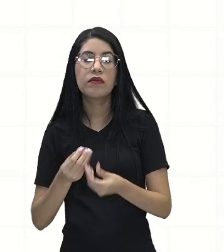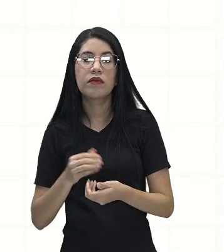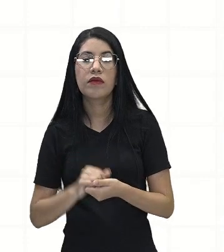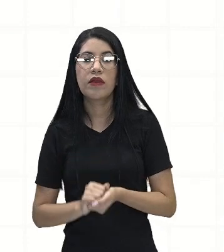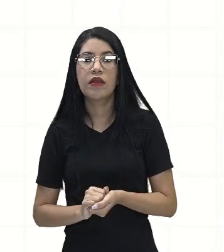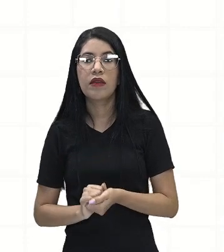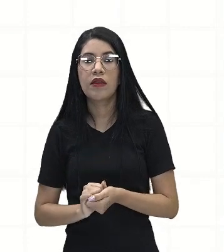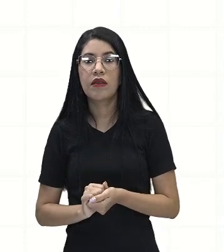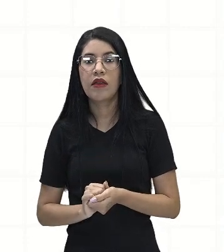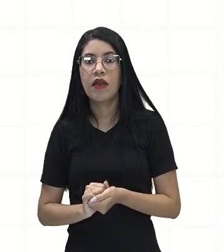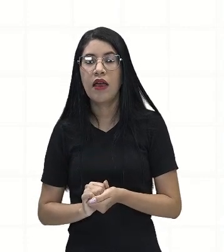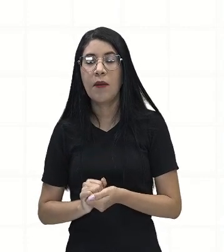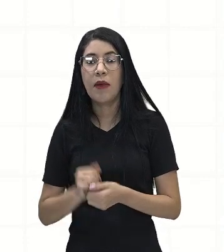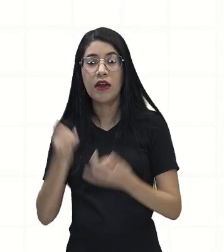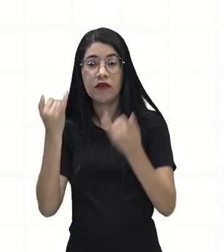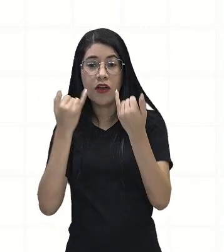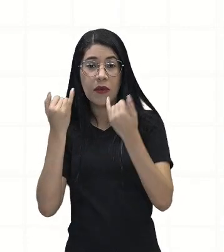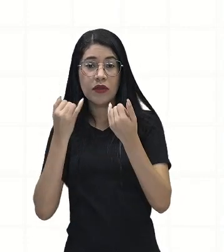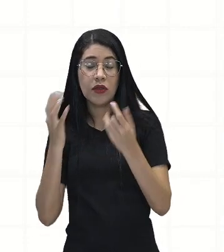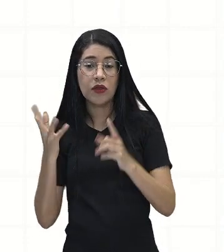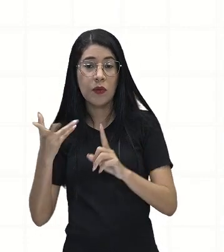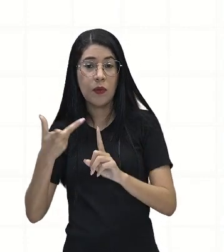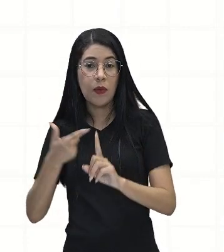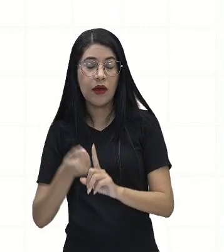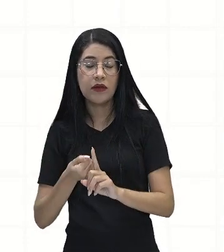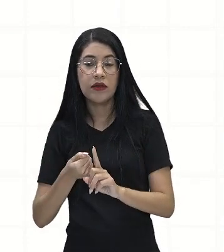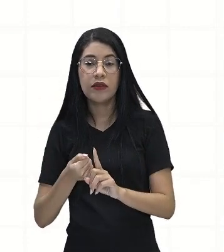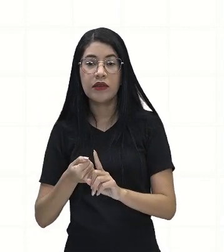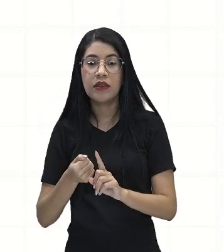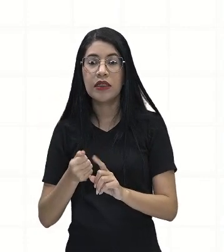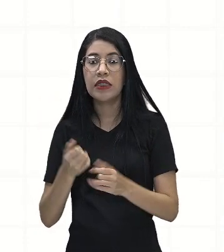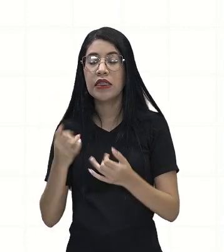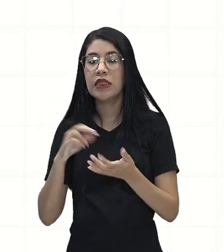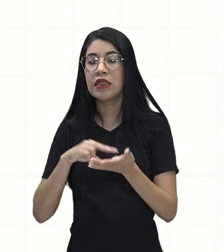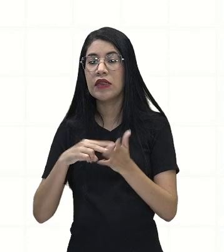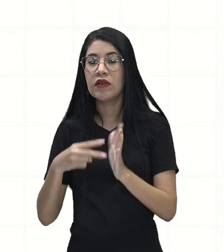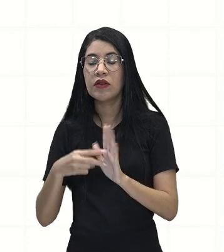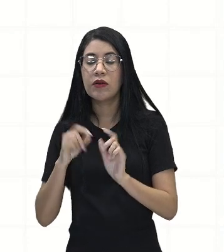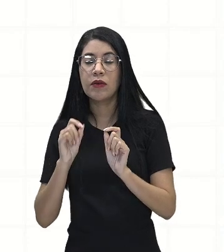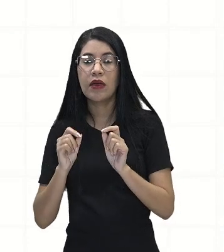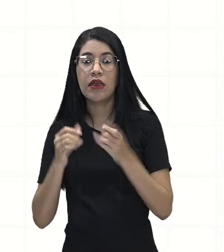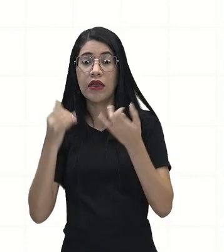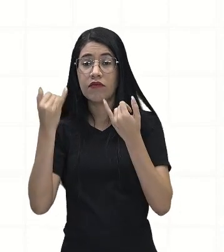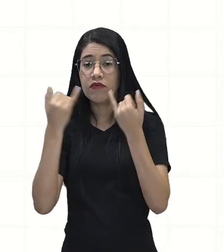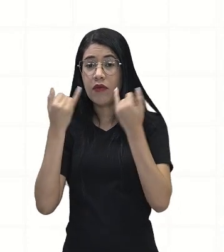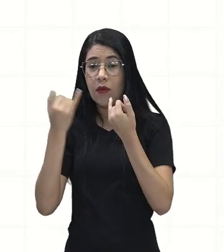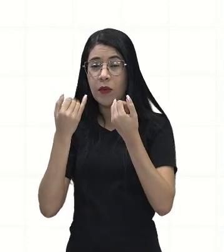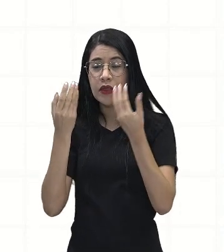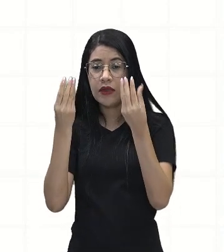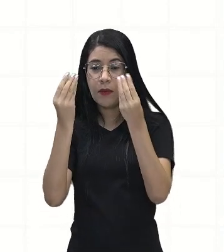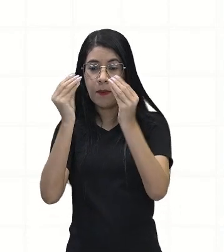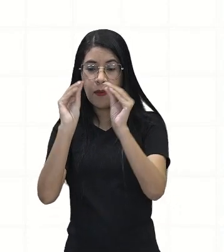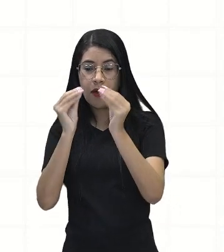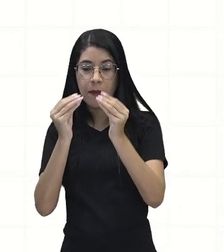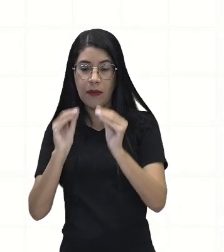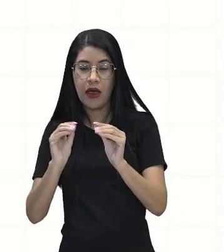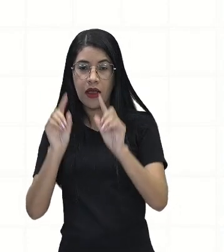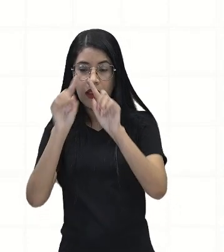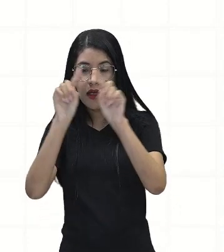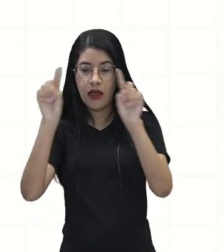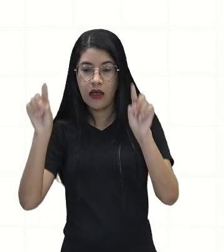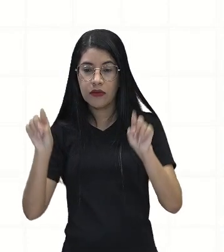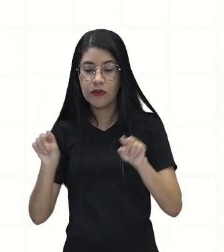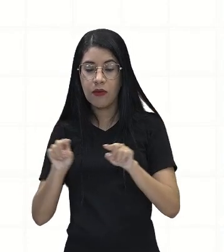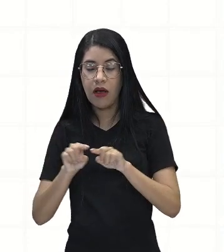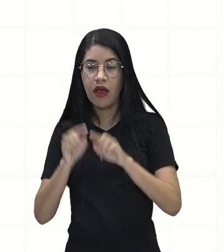dados qualitativos. Então, as informações, geralmente, que vêm nesse recurso